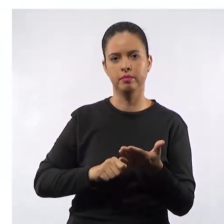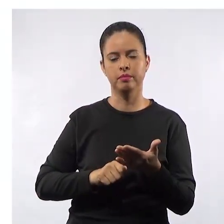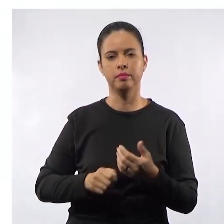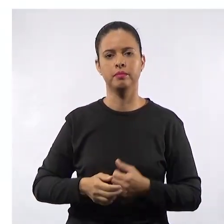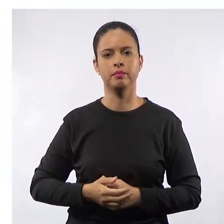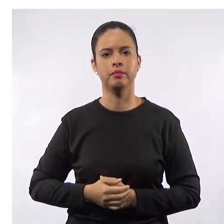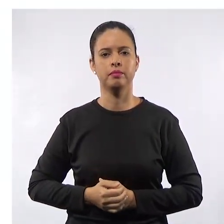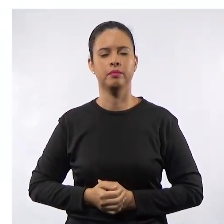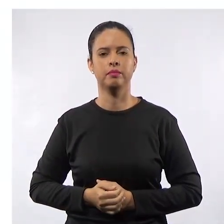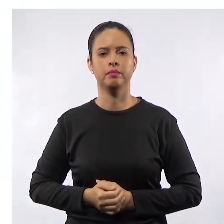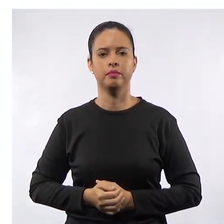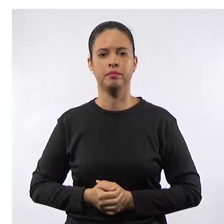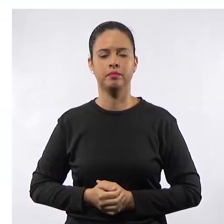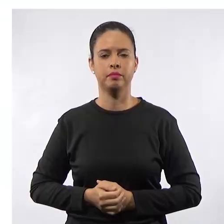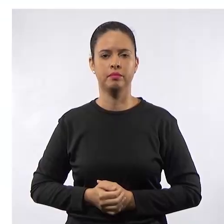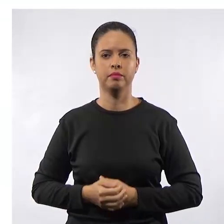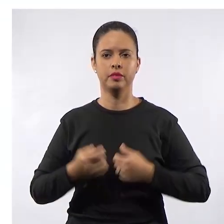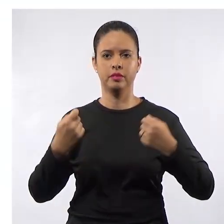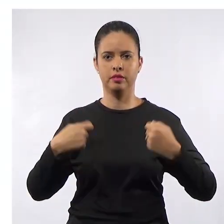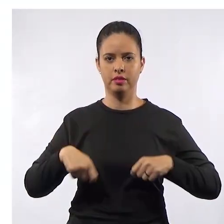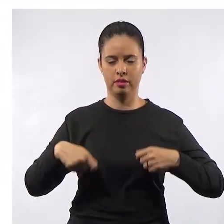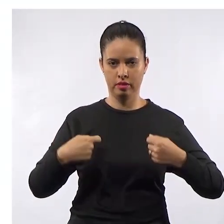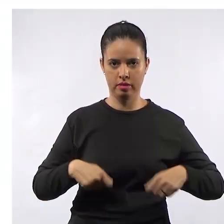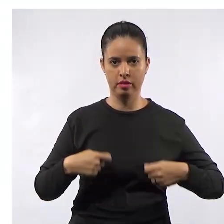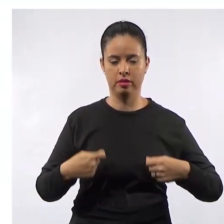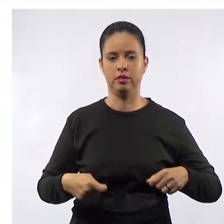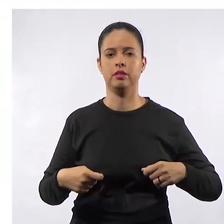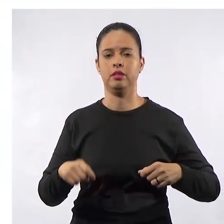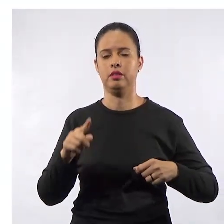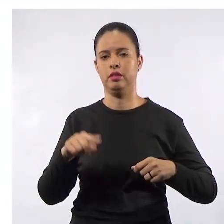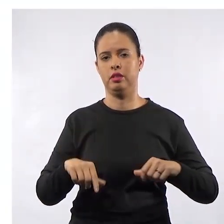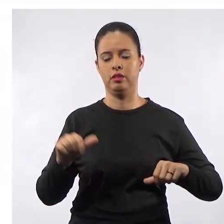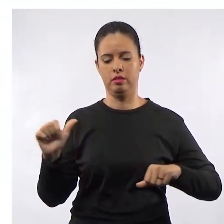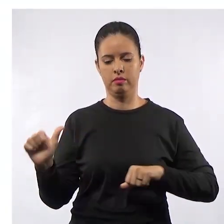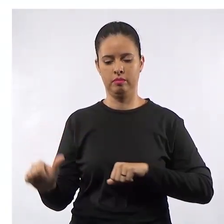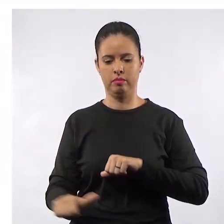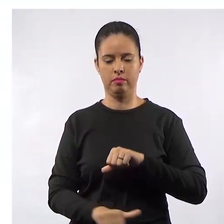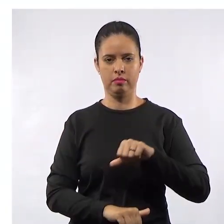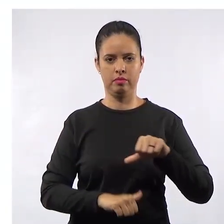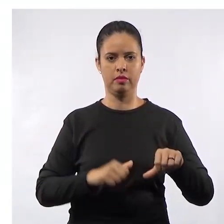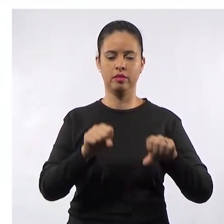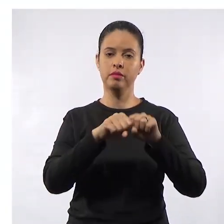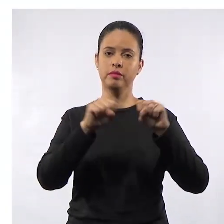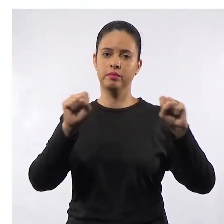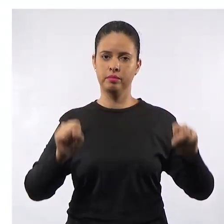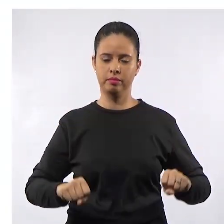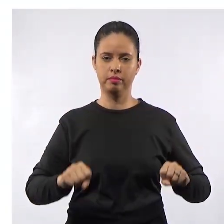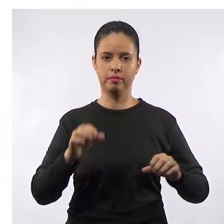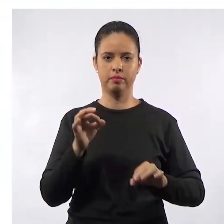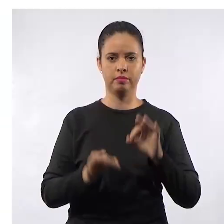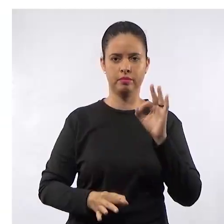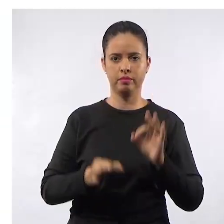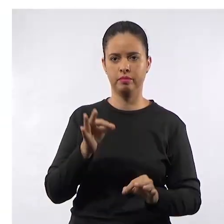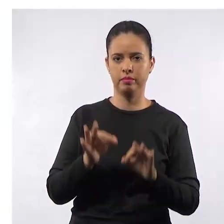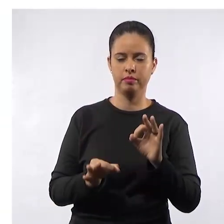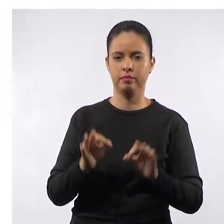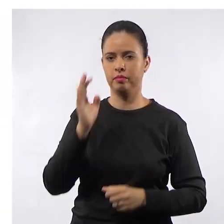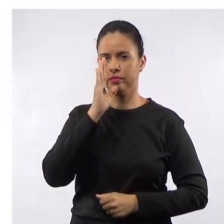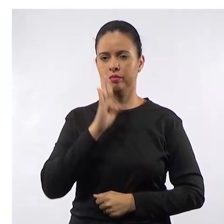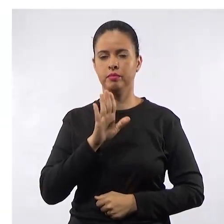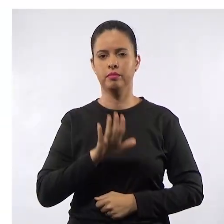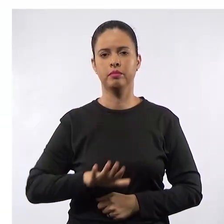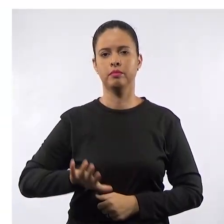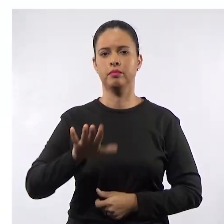passar para vocês, ok? Então, seria necessário uma grande mudança no sistema jurídico brasileiro, daí a necessidade